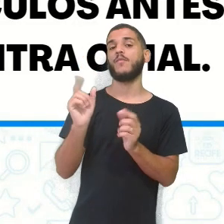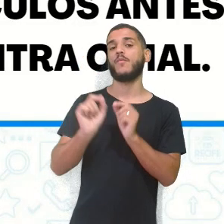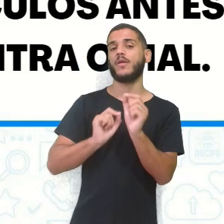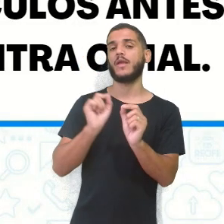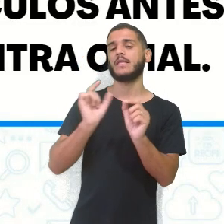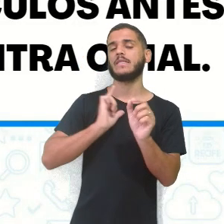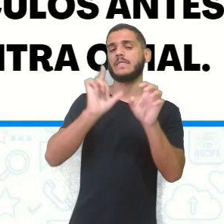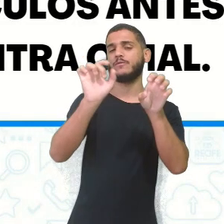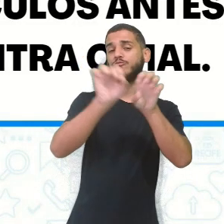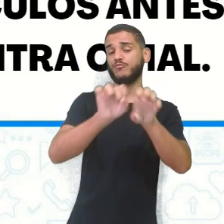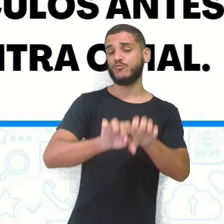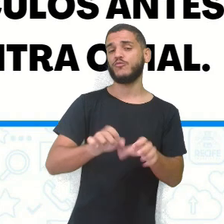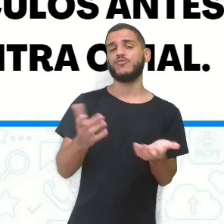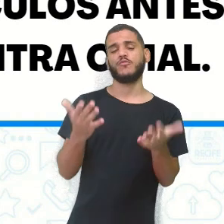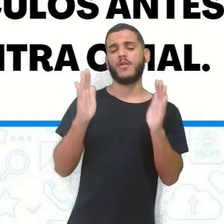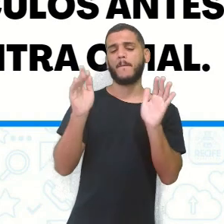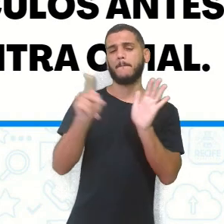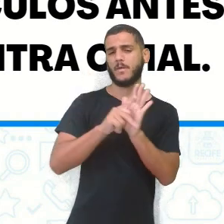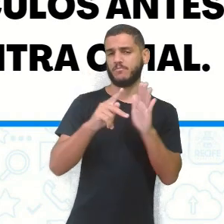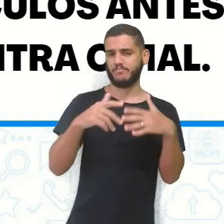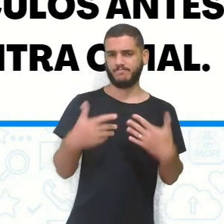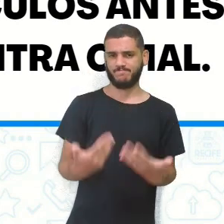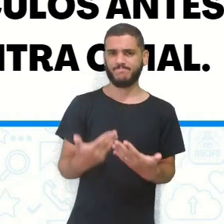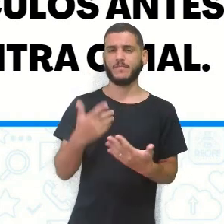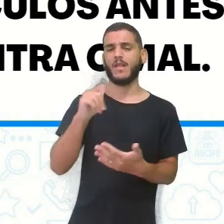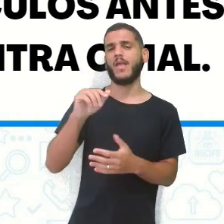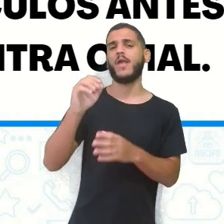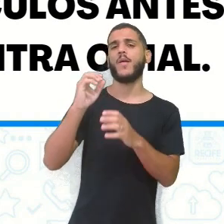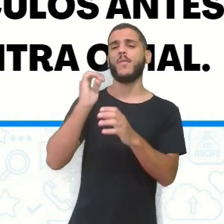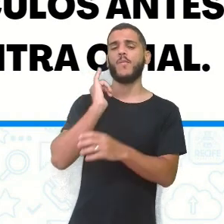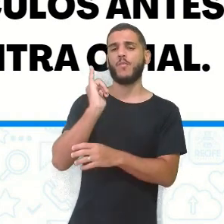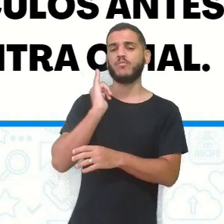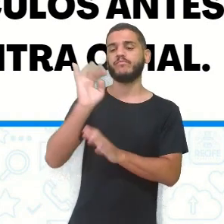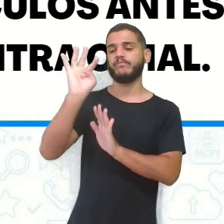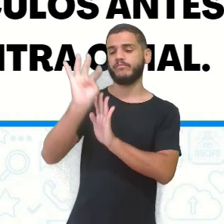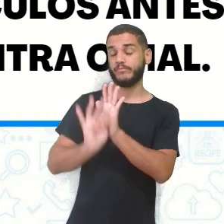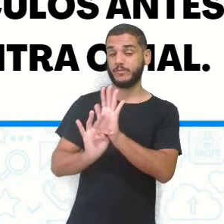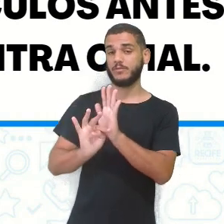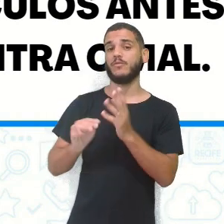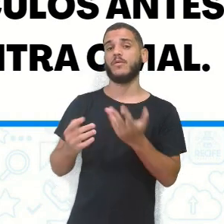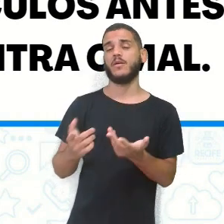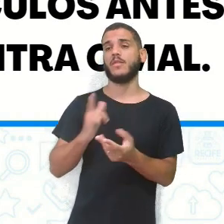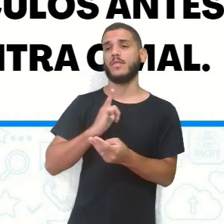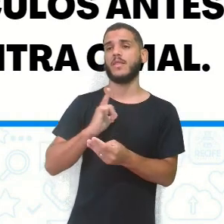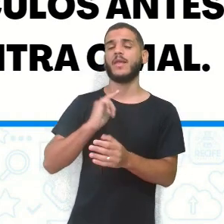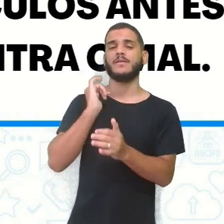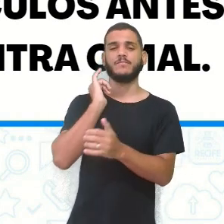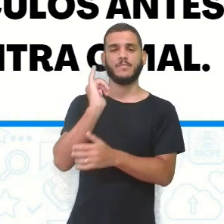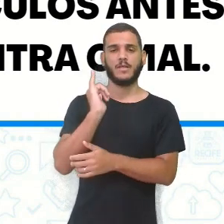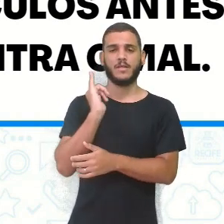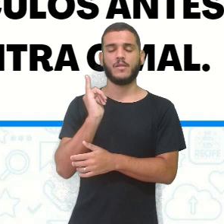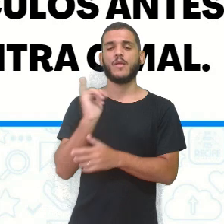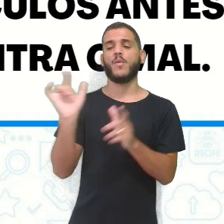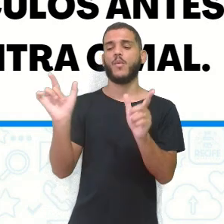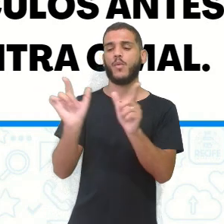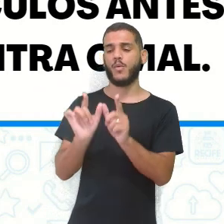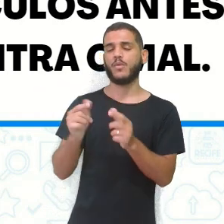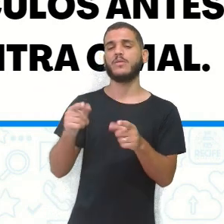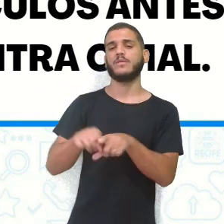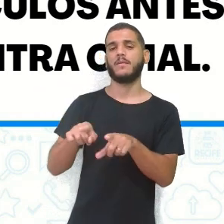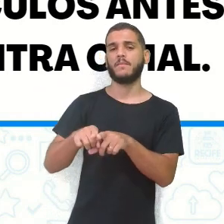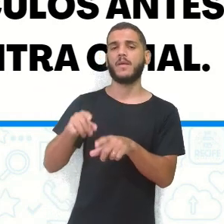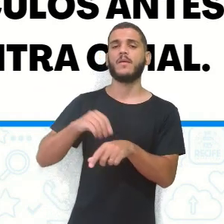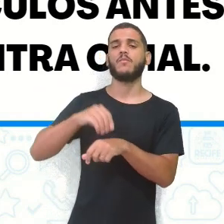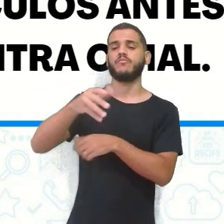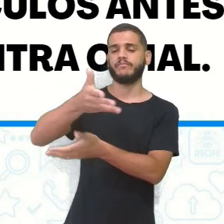uma estrutura específica dele, não é, gente? É um conto textual que tem uma narrativa curta, é